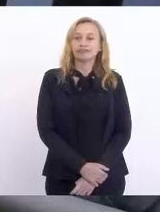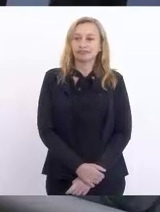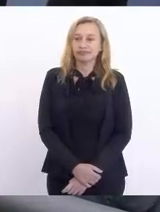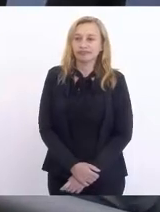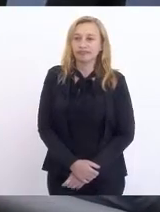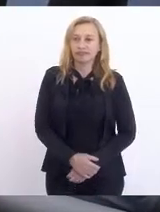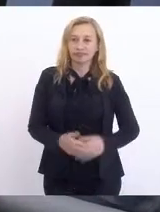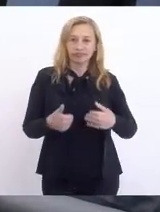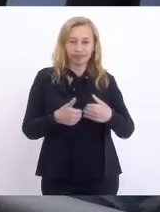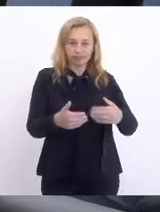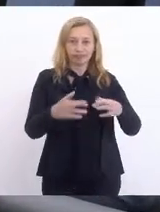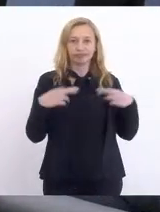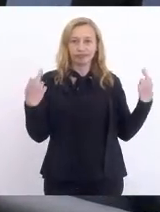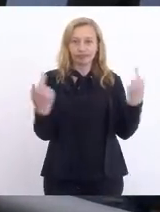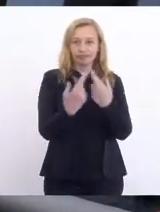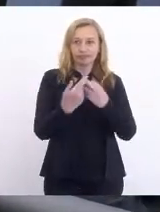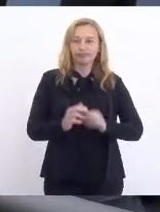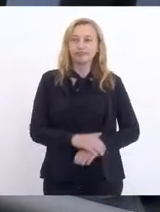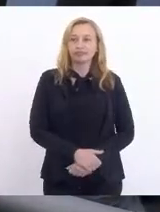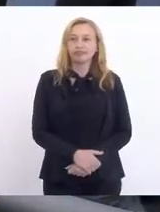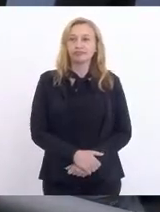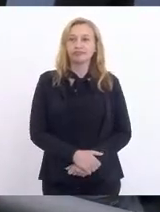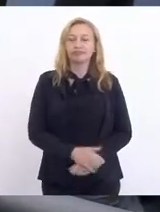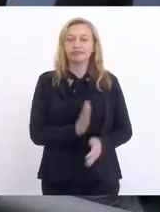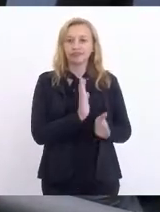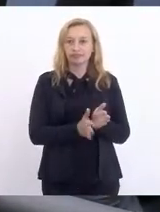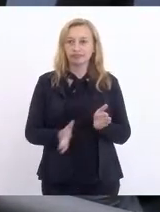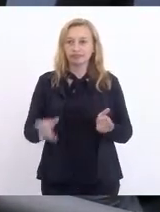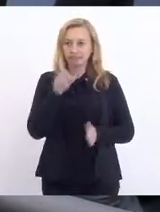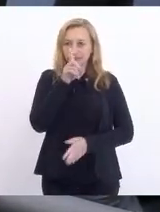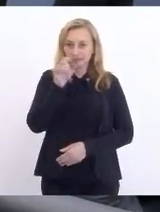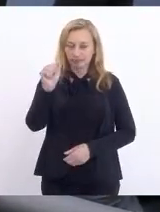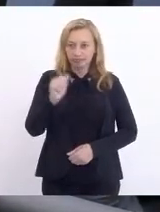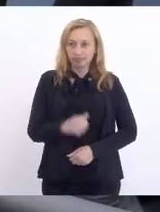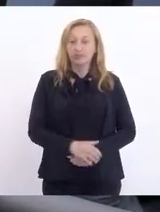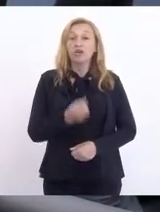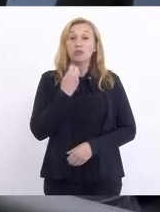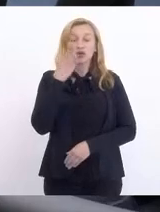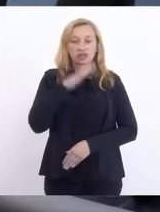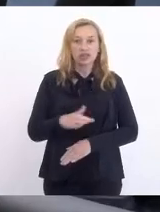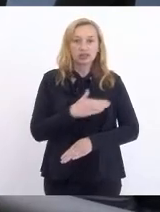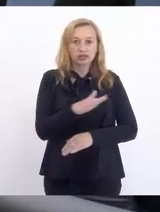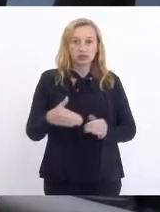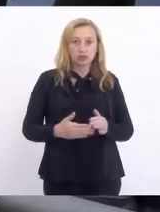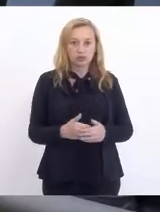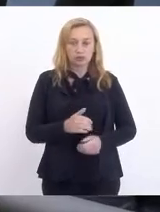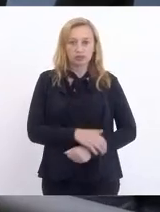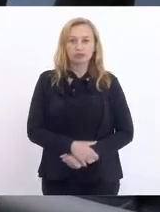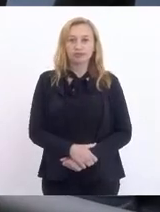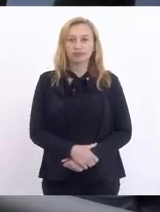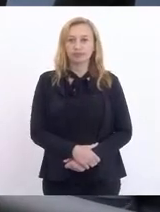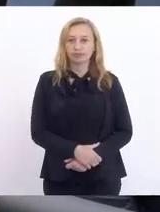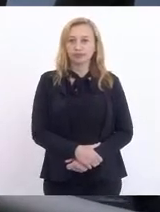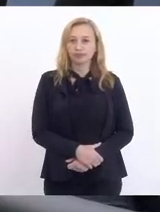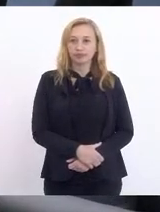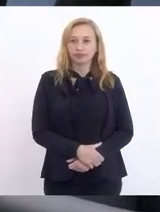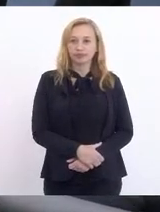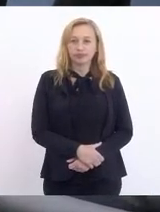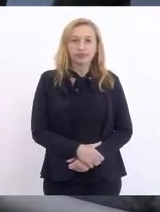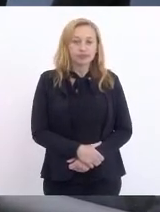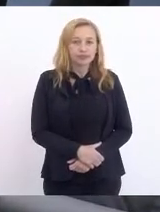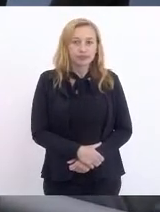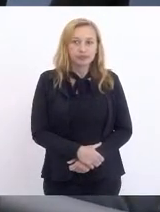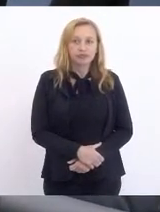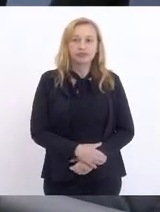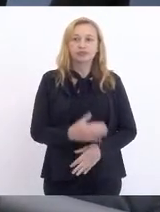o carro é aberto a sessão passa-se a ordem do dia boa tarde a todas e todos boa tarde